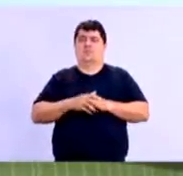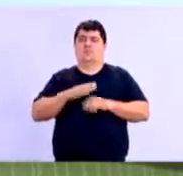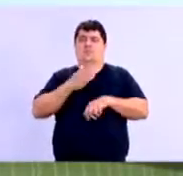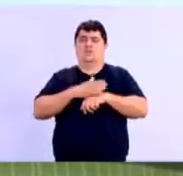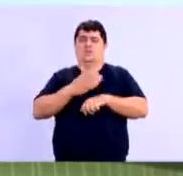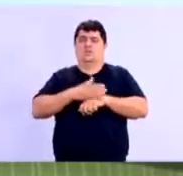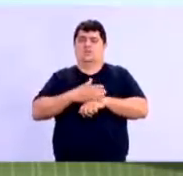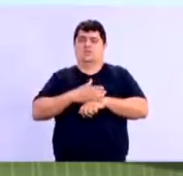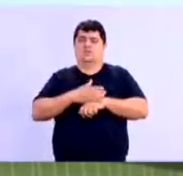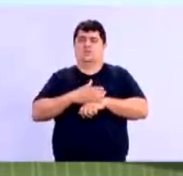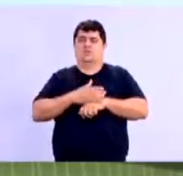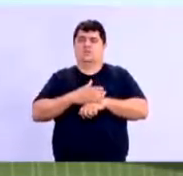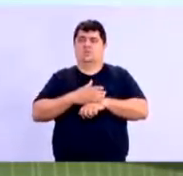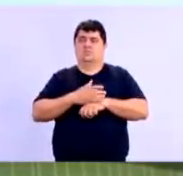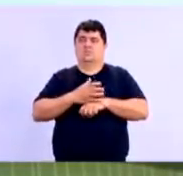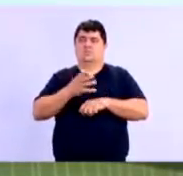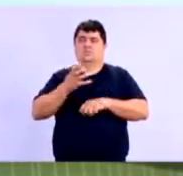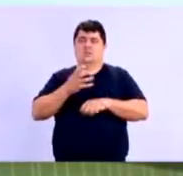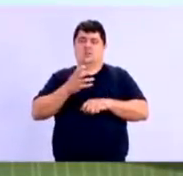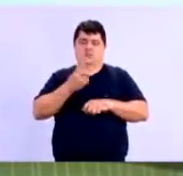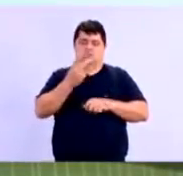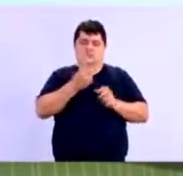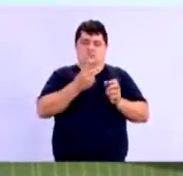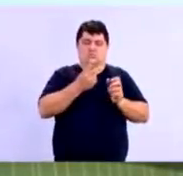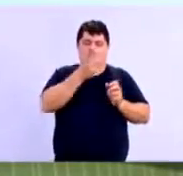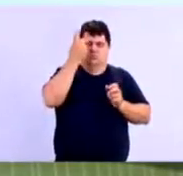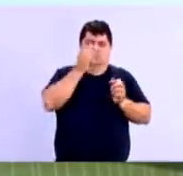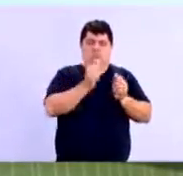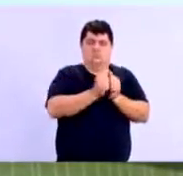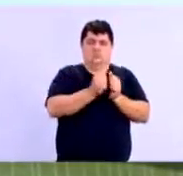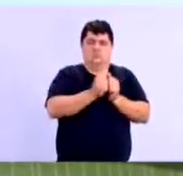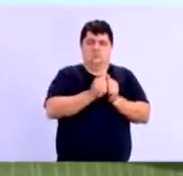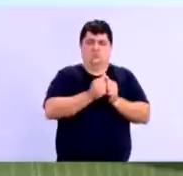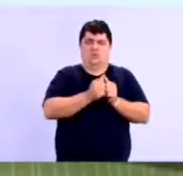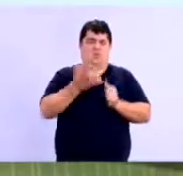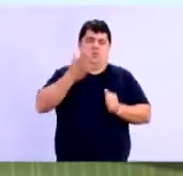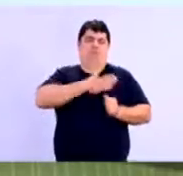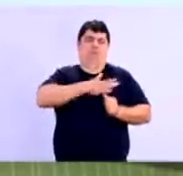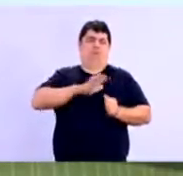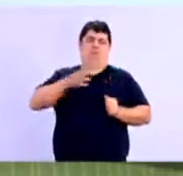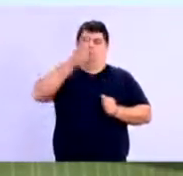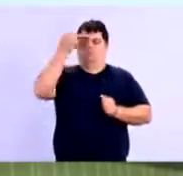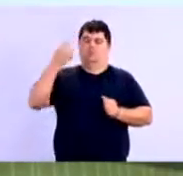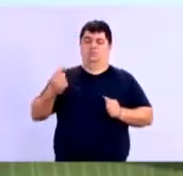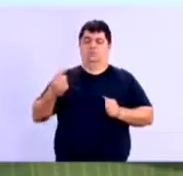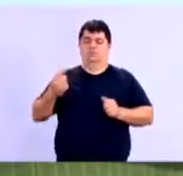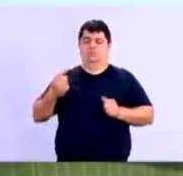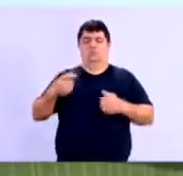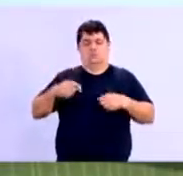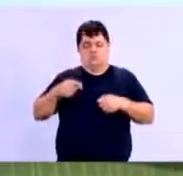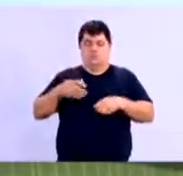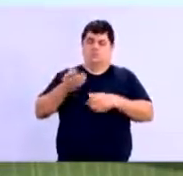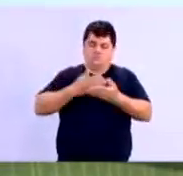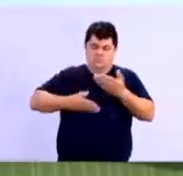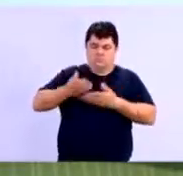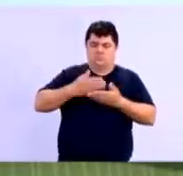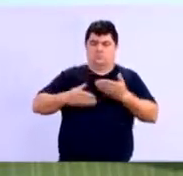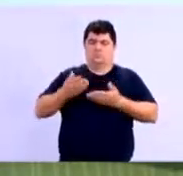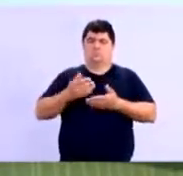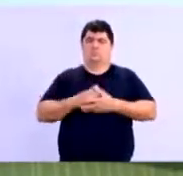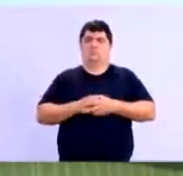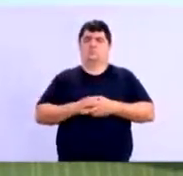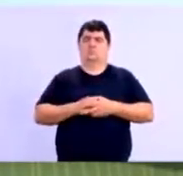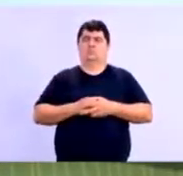atividades a gente prefere que seja feita em dupla. Ah, eu não gosto de ninguém aqui da sala. Procure gostar, né? Porque, né, ter inimigo perto não é